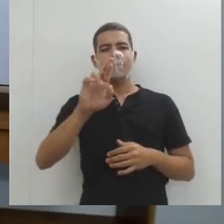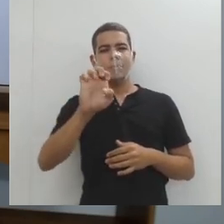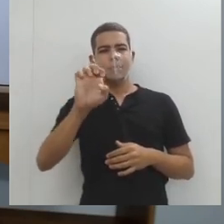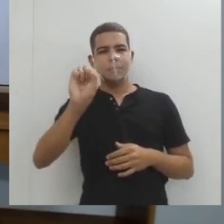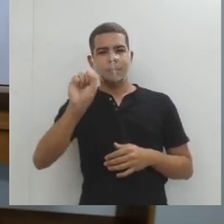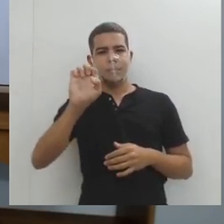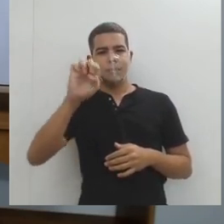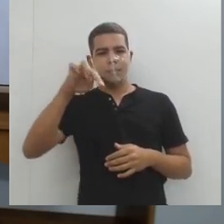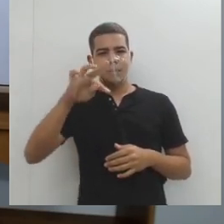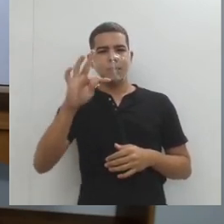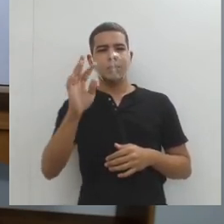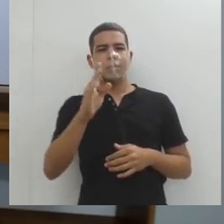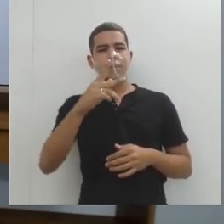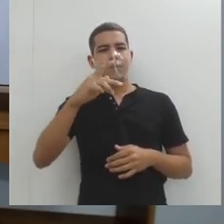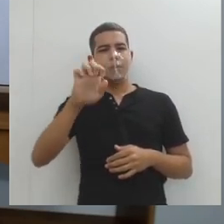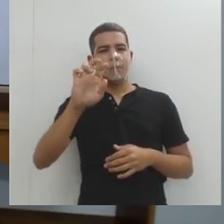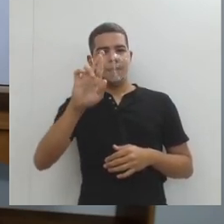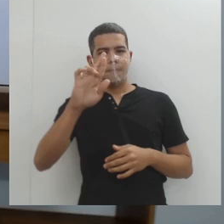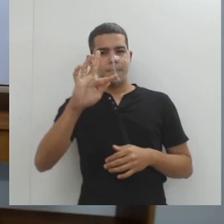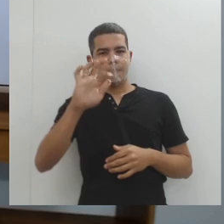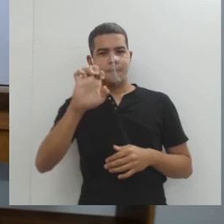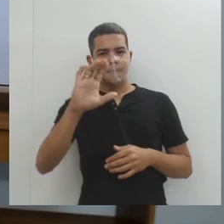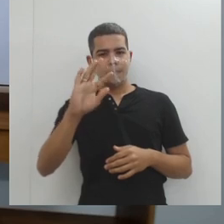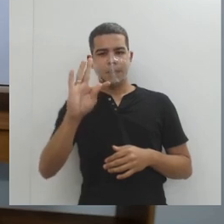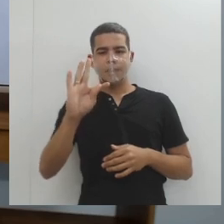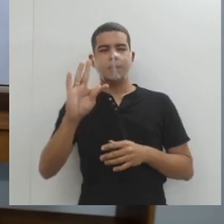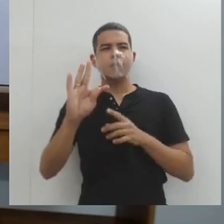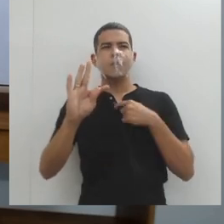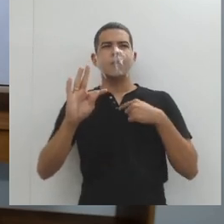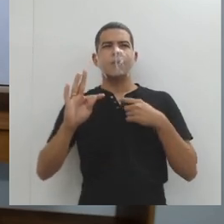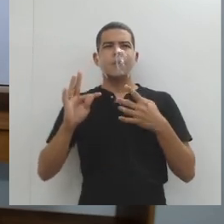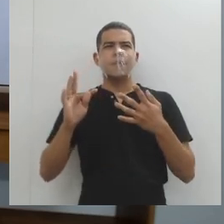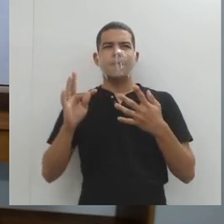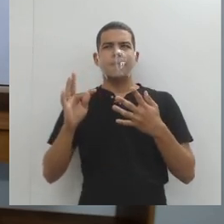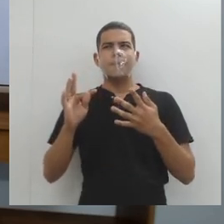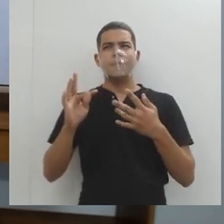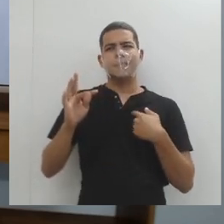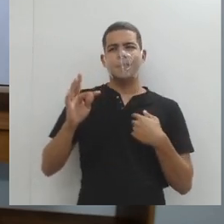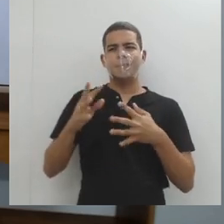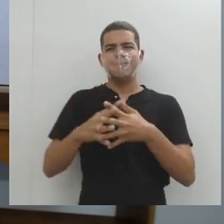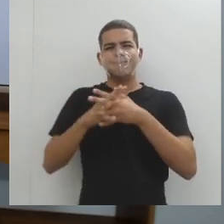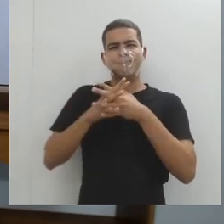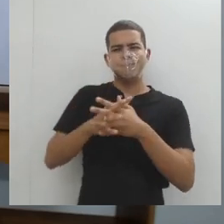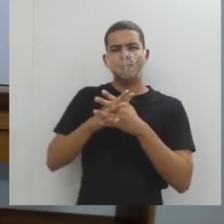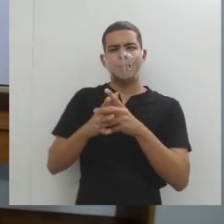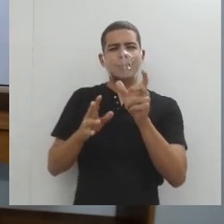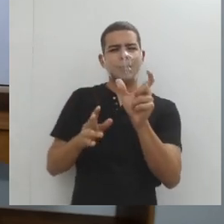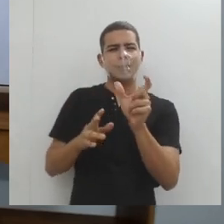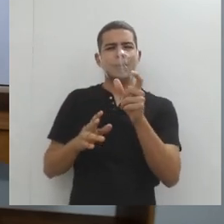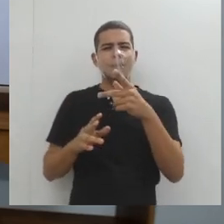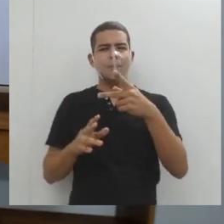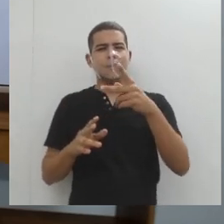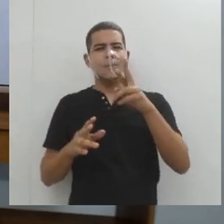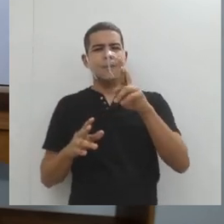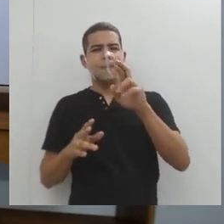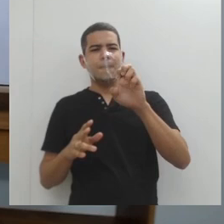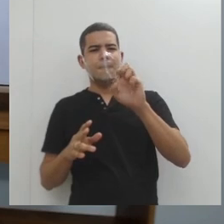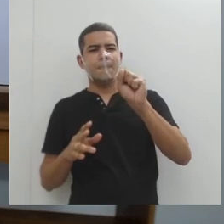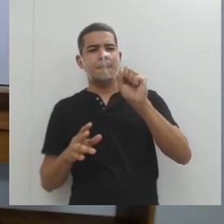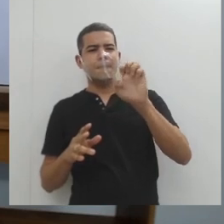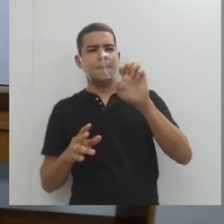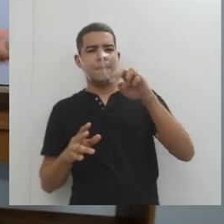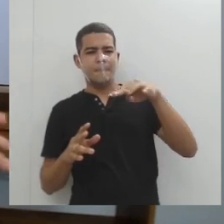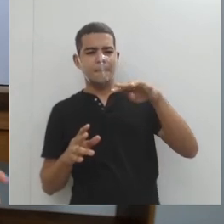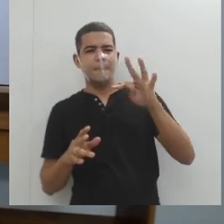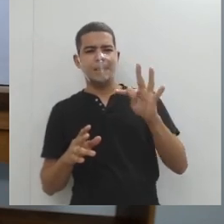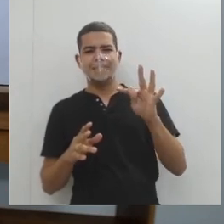tempo verbal da língua inglesa que eu não posso deixar me confundir com o nome present, né? Por quê? Porque é um tempo verbal que é utilizado para falar de